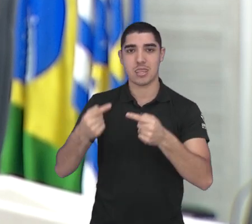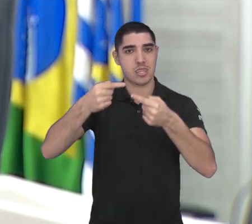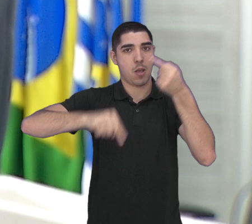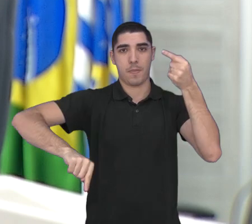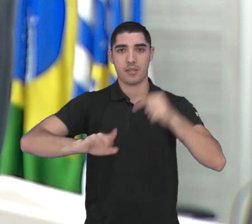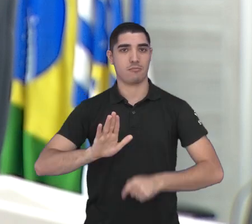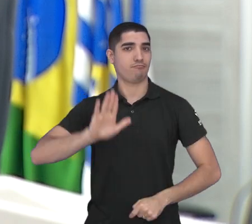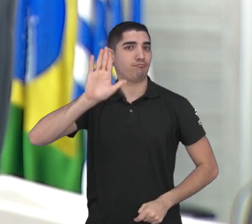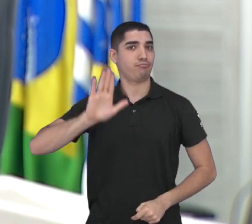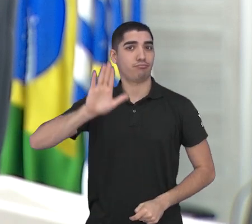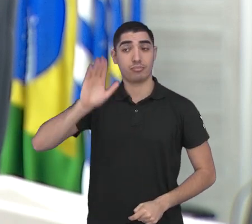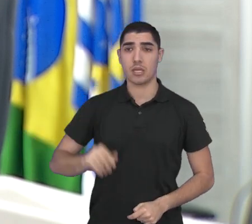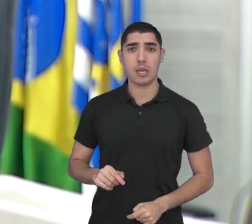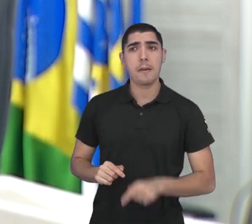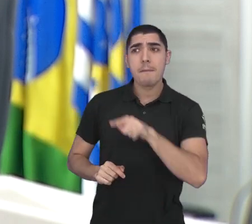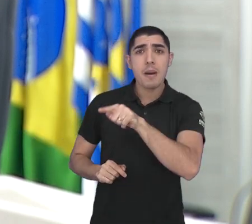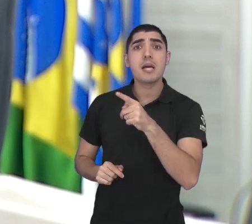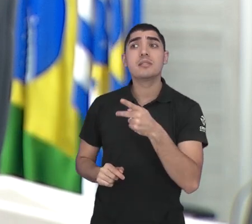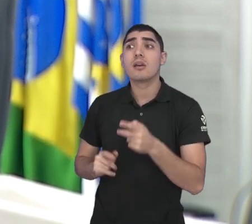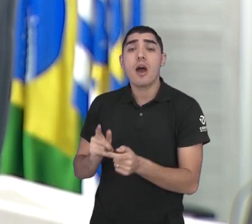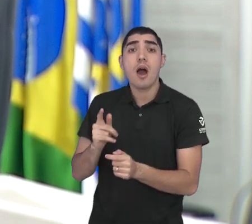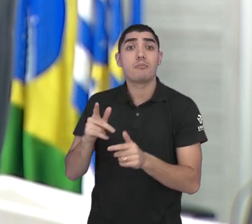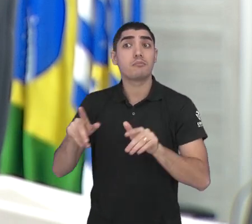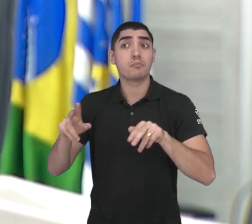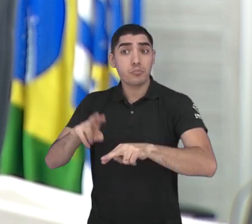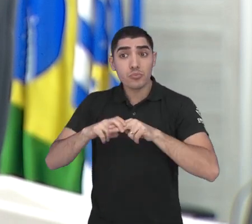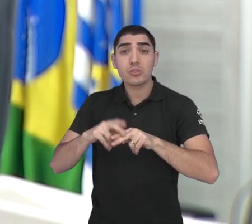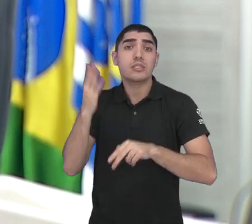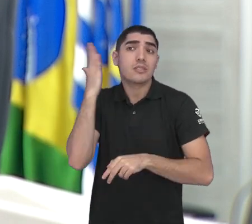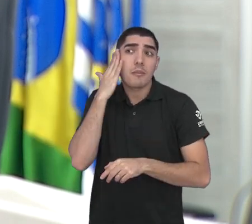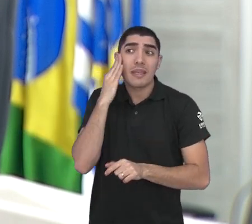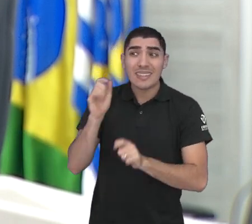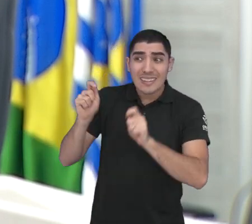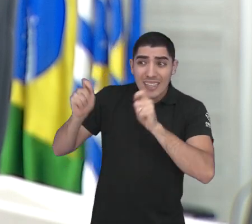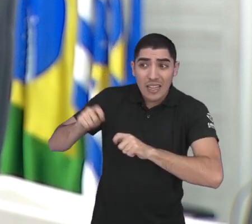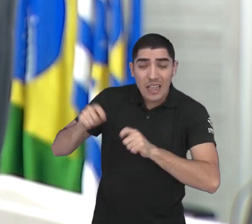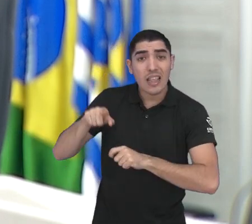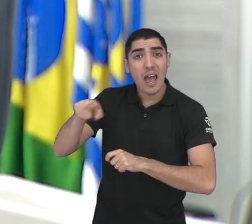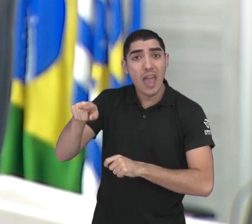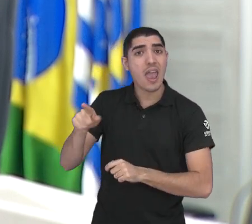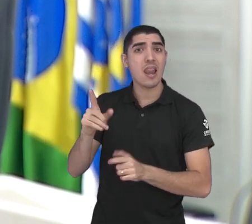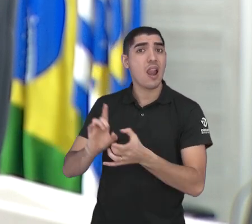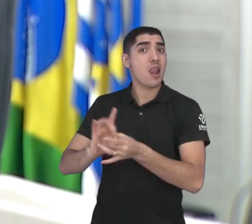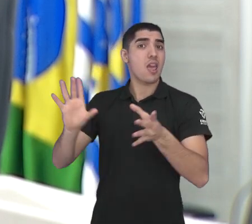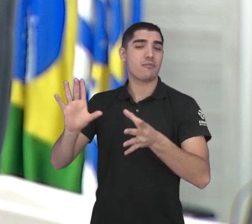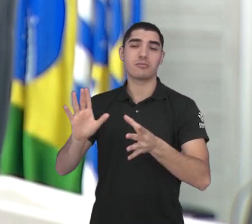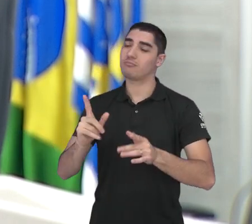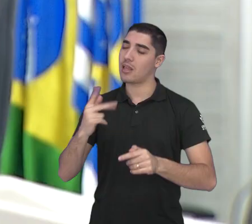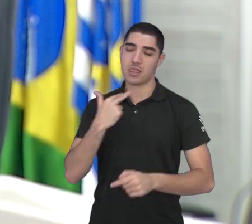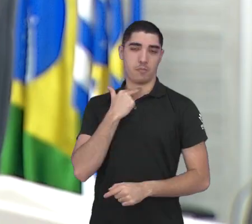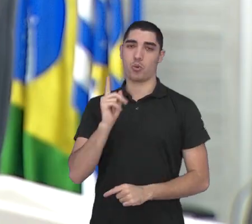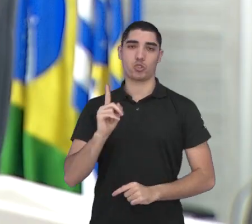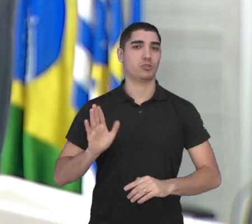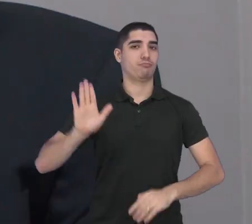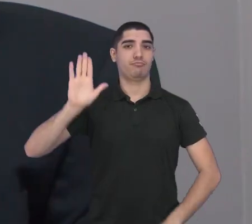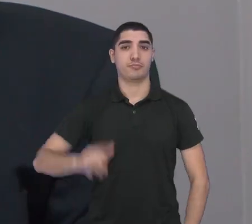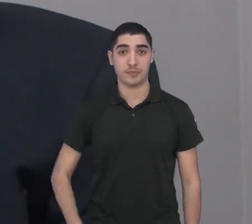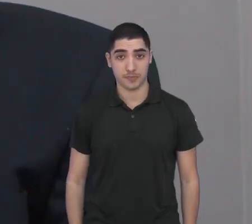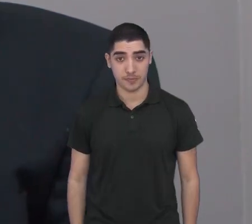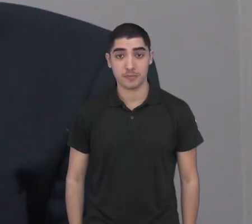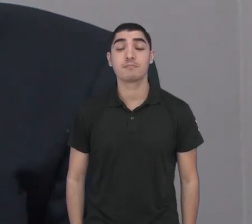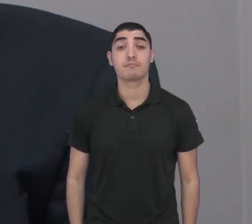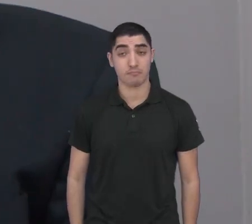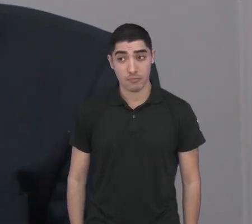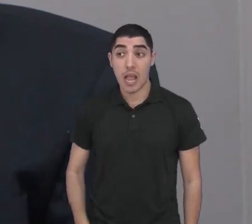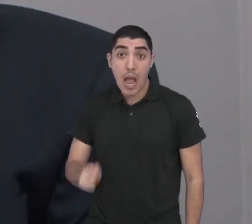pode ficar inelegível antes mesmo de esgotarem todas as possibilidades de recursos. Ainda que